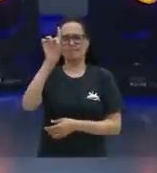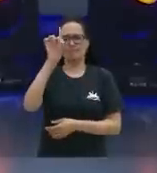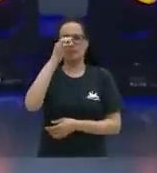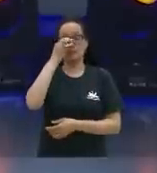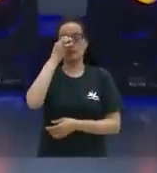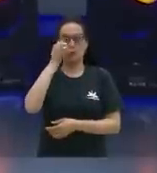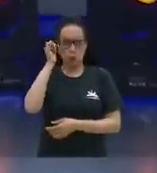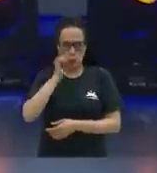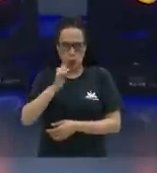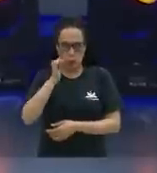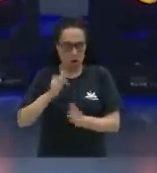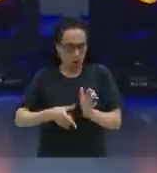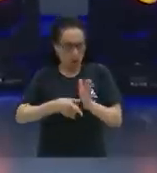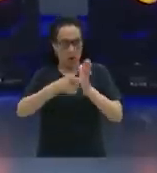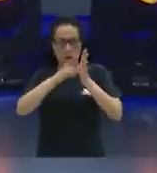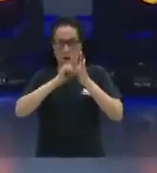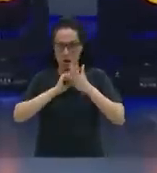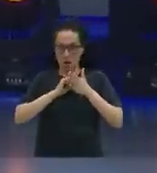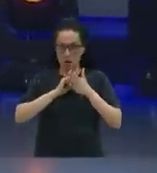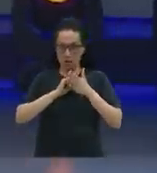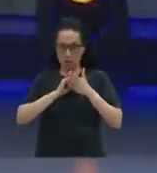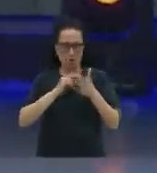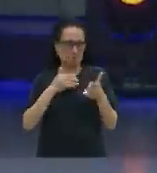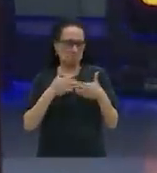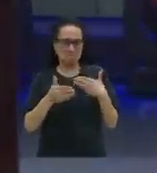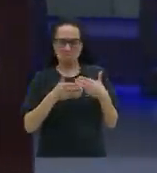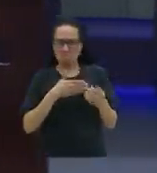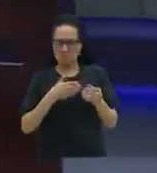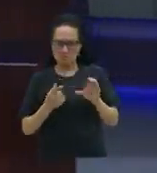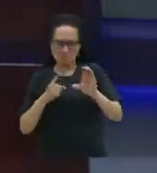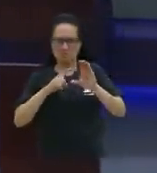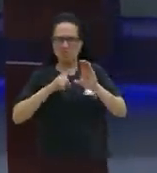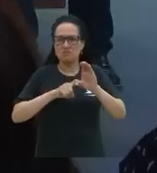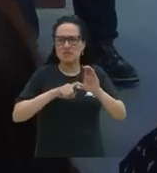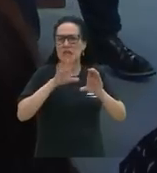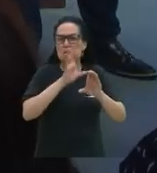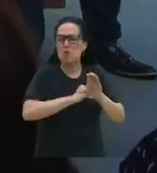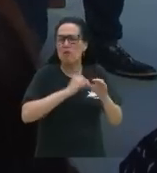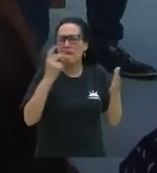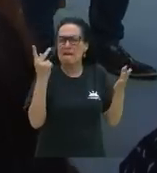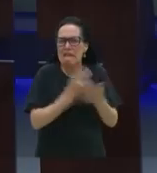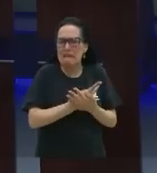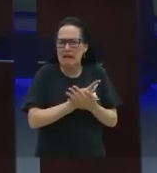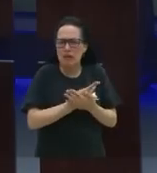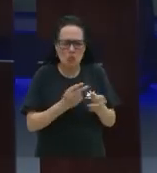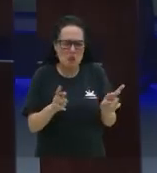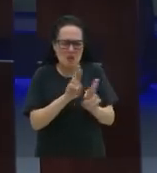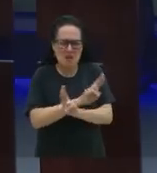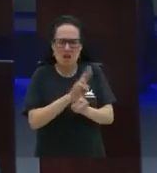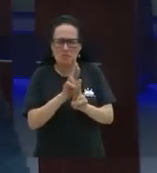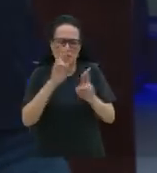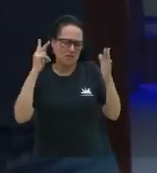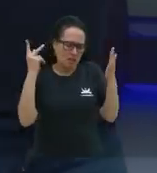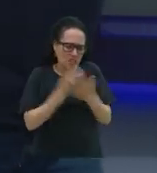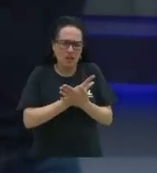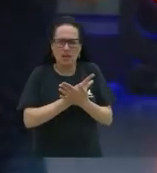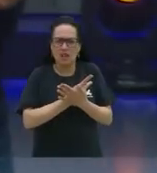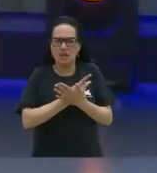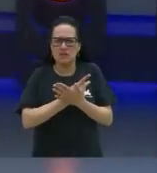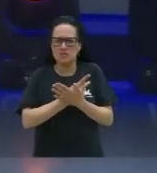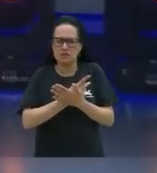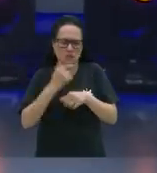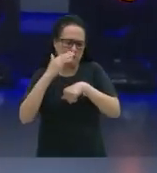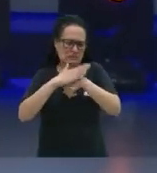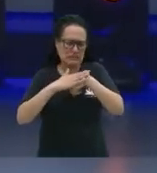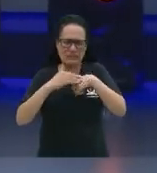Aquela mulher que antes era alguém dependente de um amor errado, de um relacionamento errado, de um